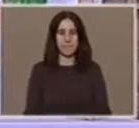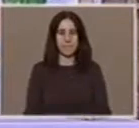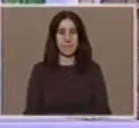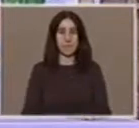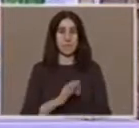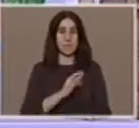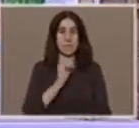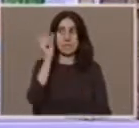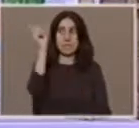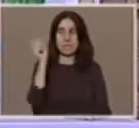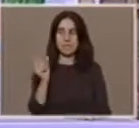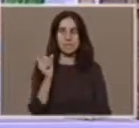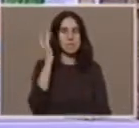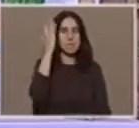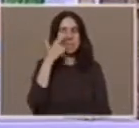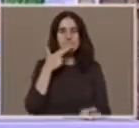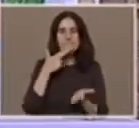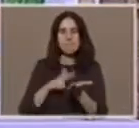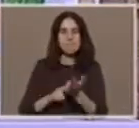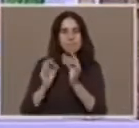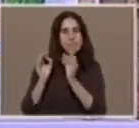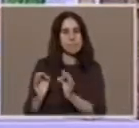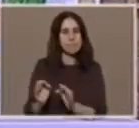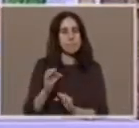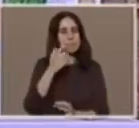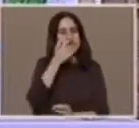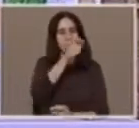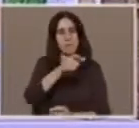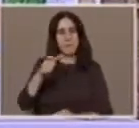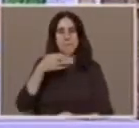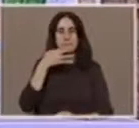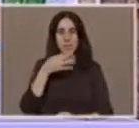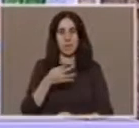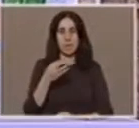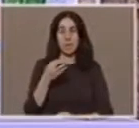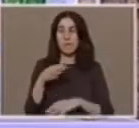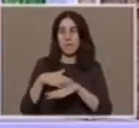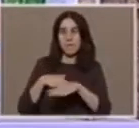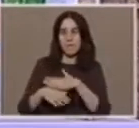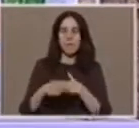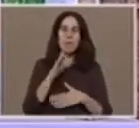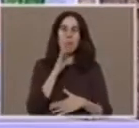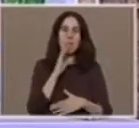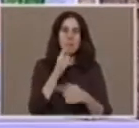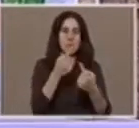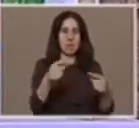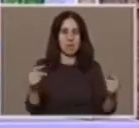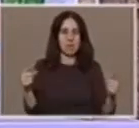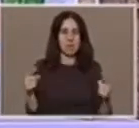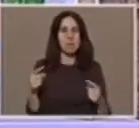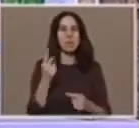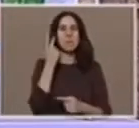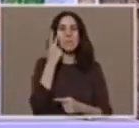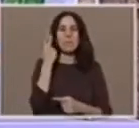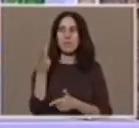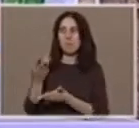Vós, Senhor, sois verdadeiramente santo, e todas as criaturas cantam os vossos louvores, porque dais a vida e